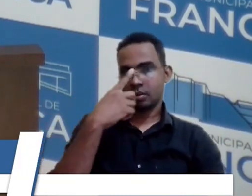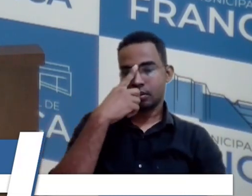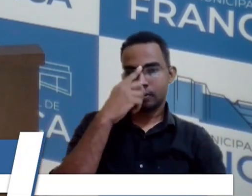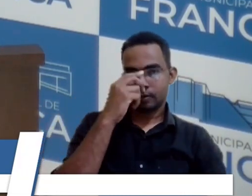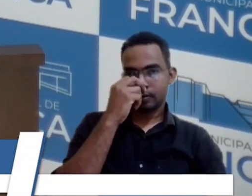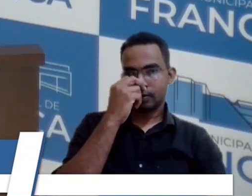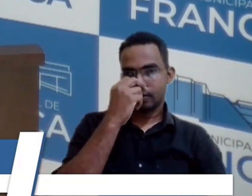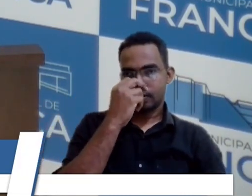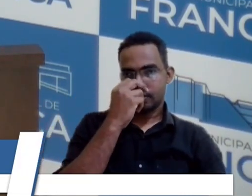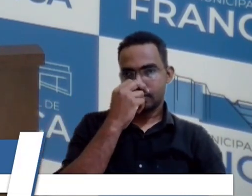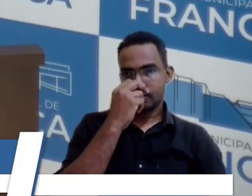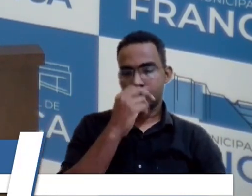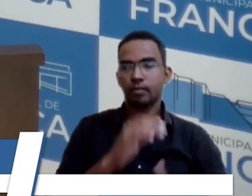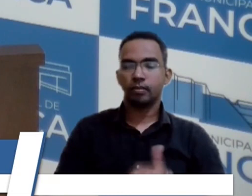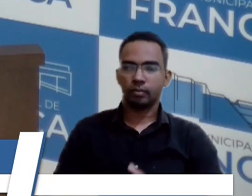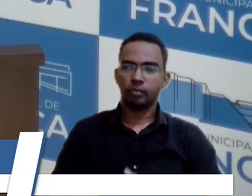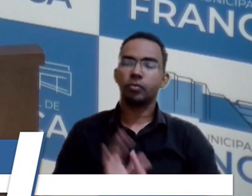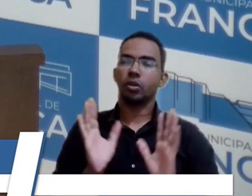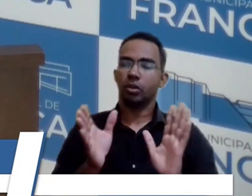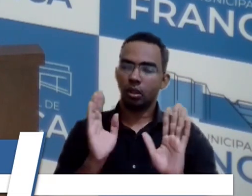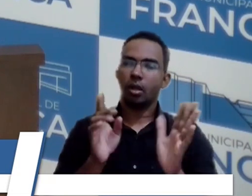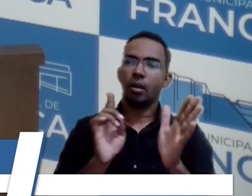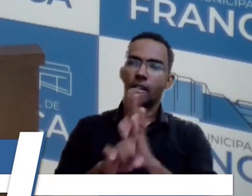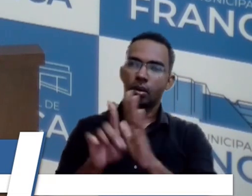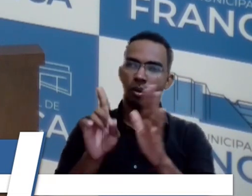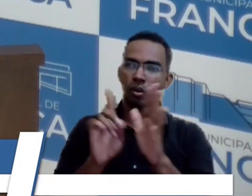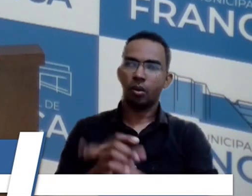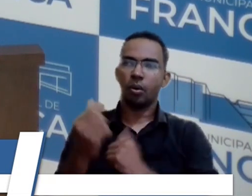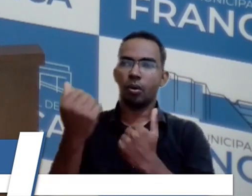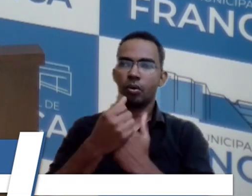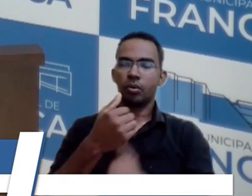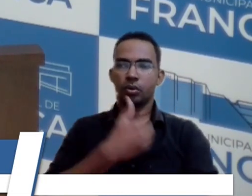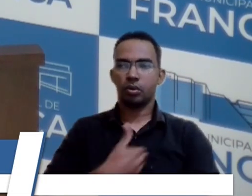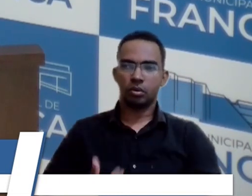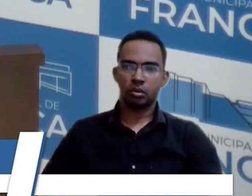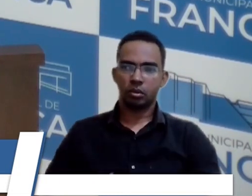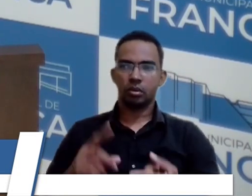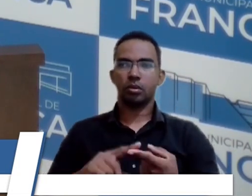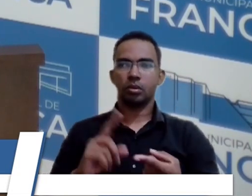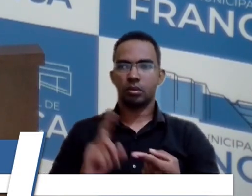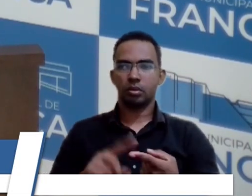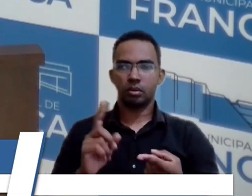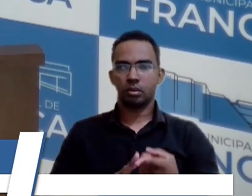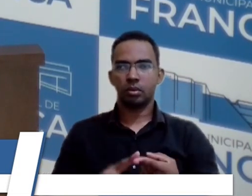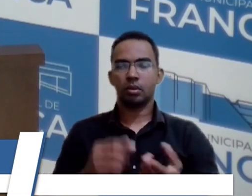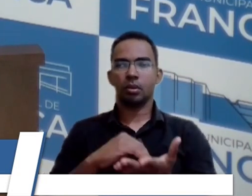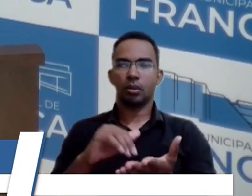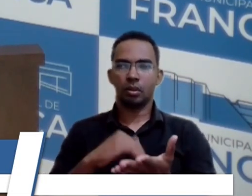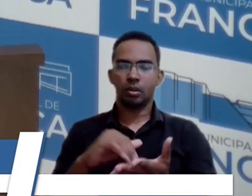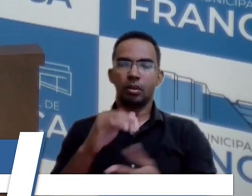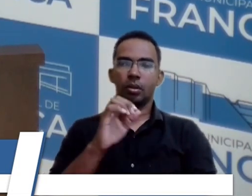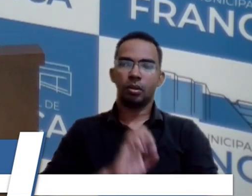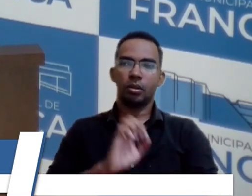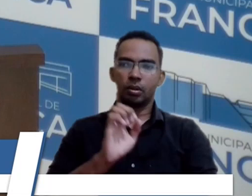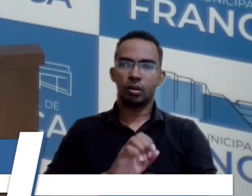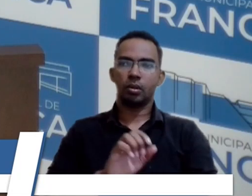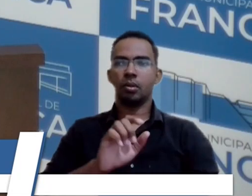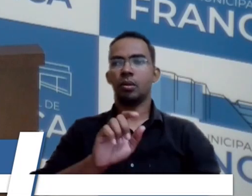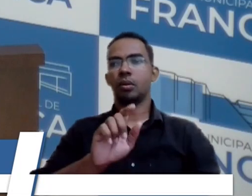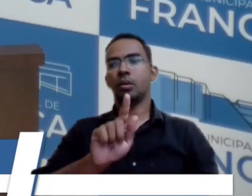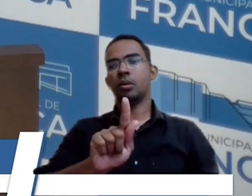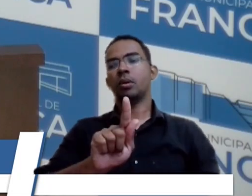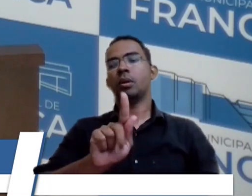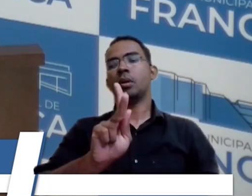muito nós perguntamos tanto para o vice-governador como para o secretário de Estado, Gilberto Kassab. Os